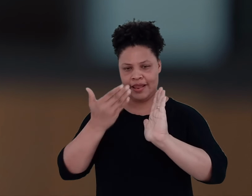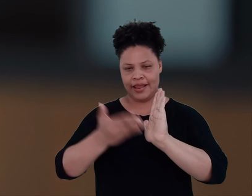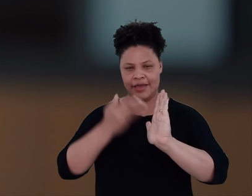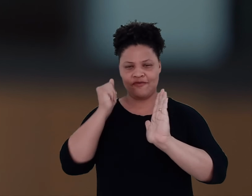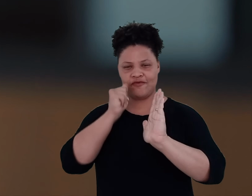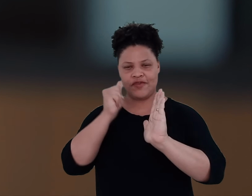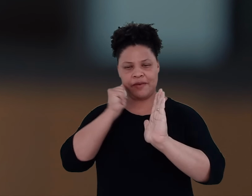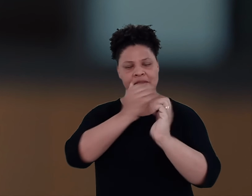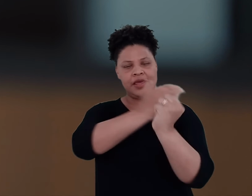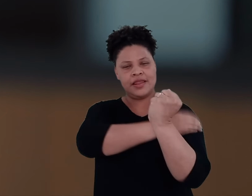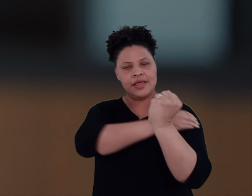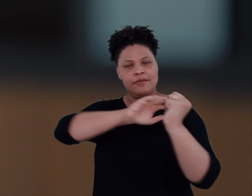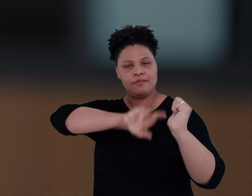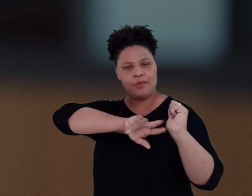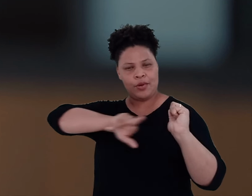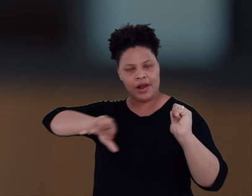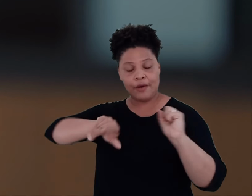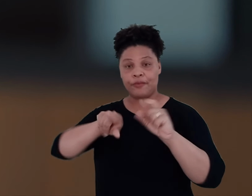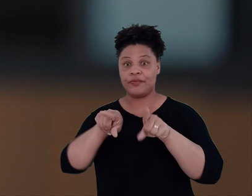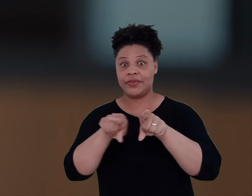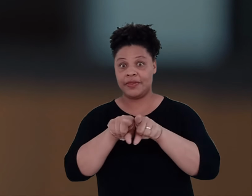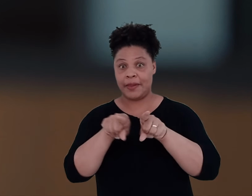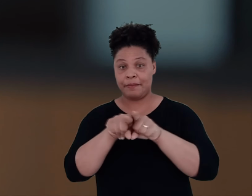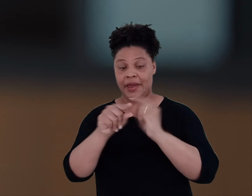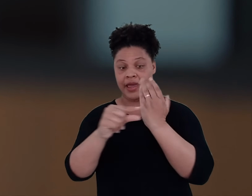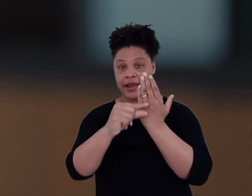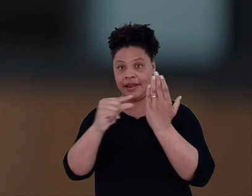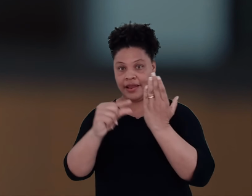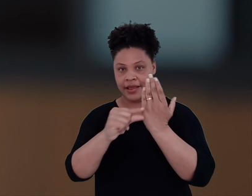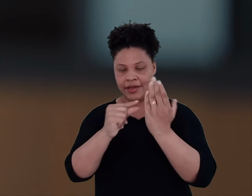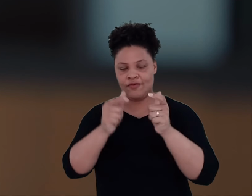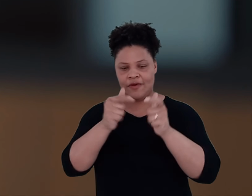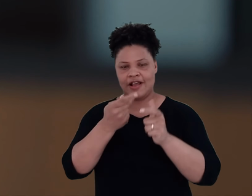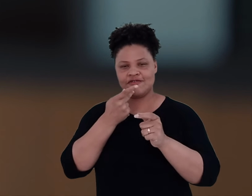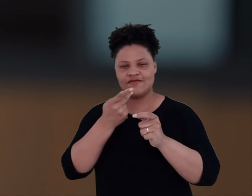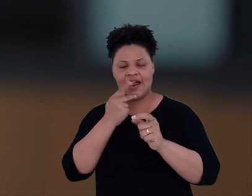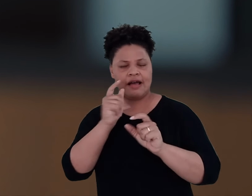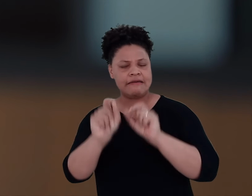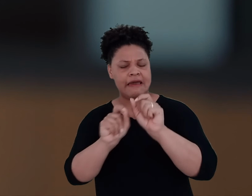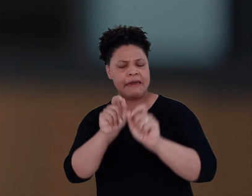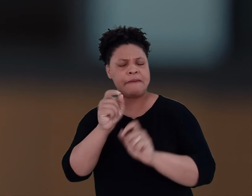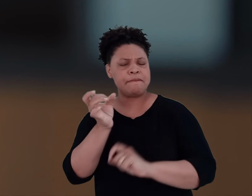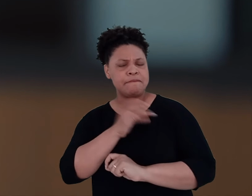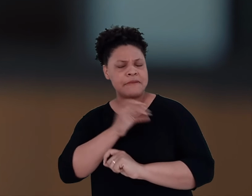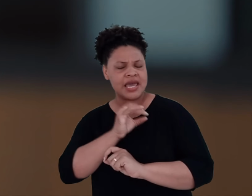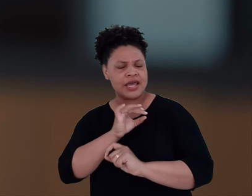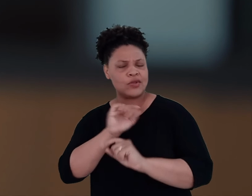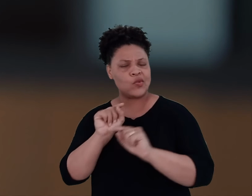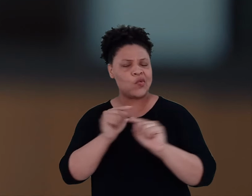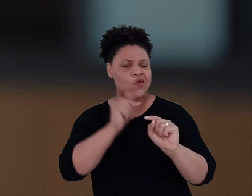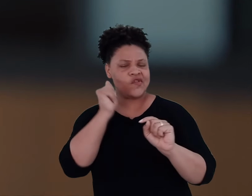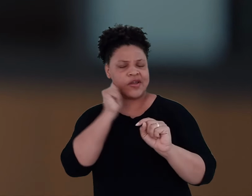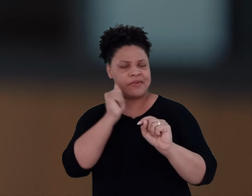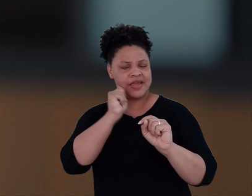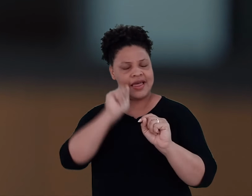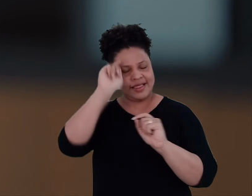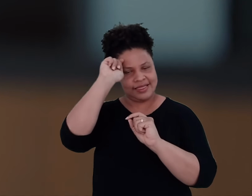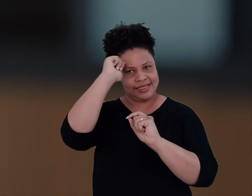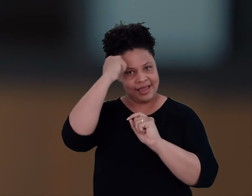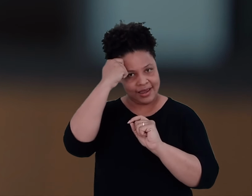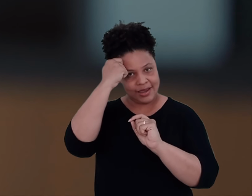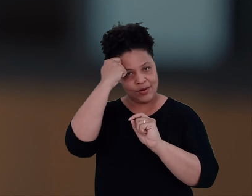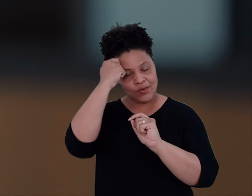Feminismos Plurais e autora dos livros Lugar de Fala, Quem Tem Medo do Feminismo Negro, Pequeno Manual Antirracista e Cartas para Minha